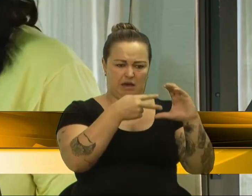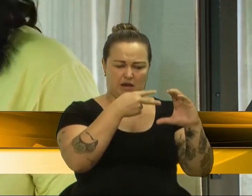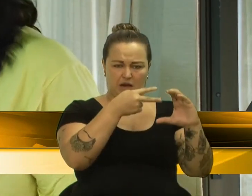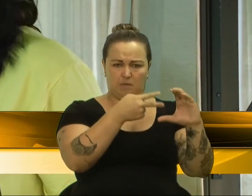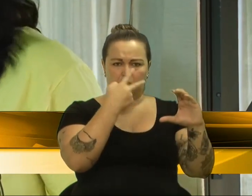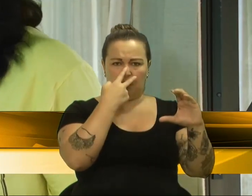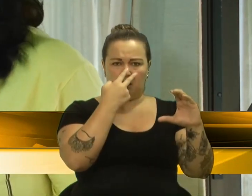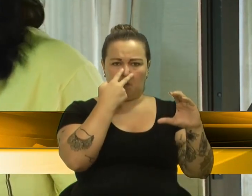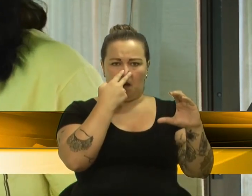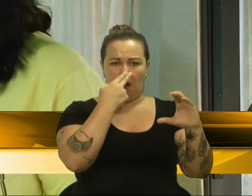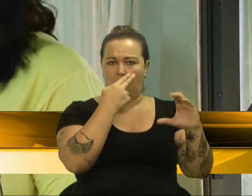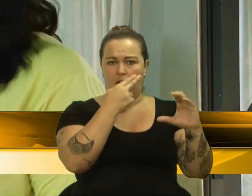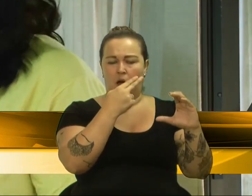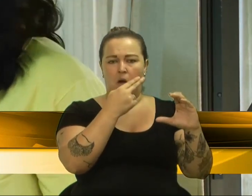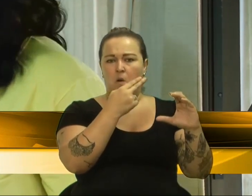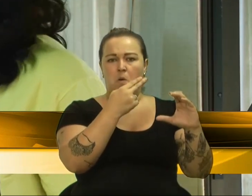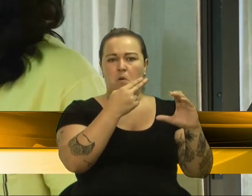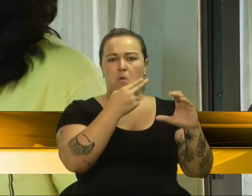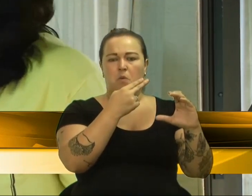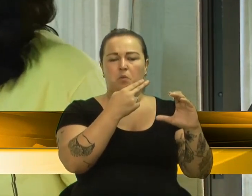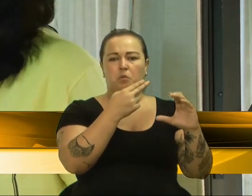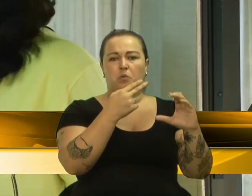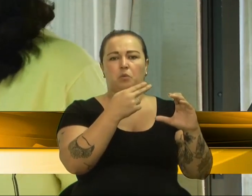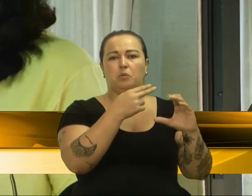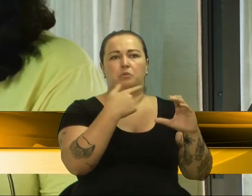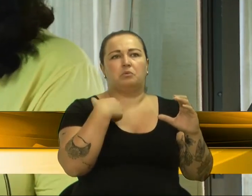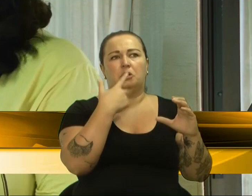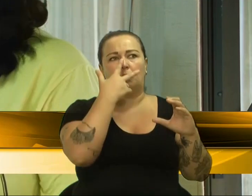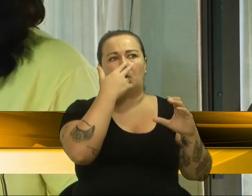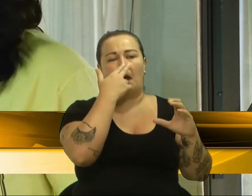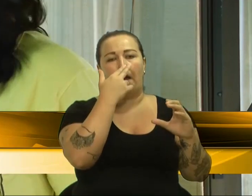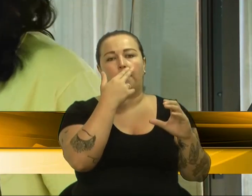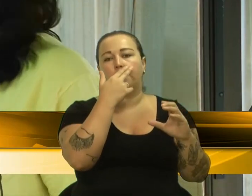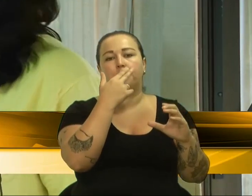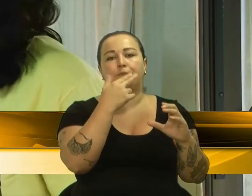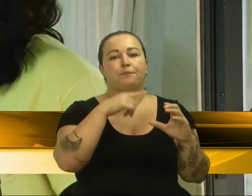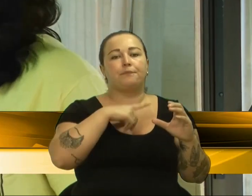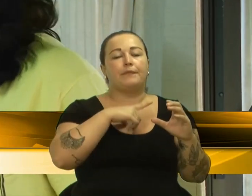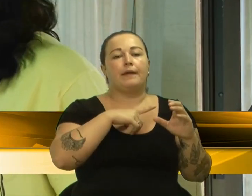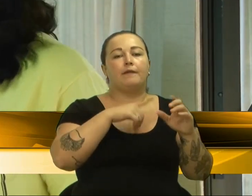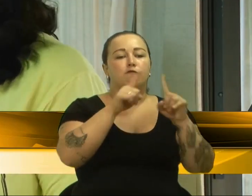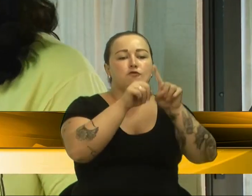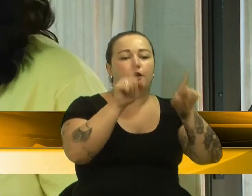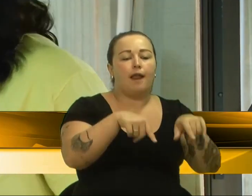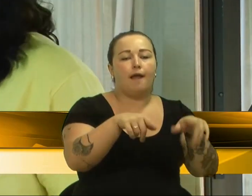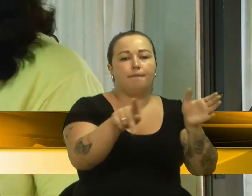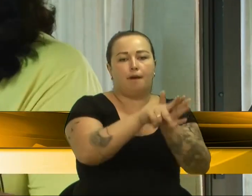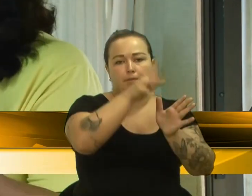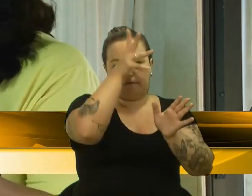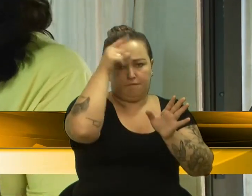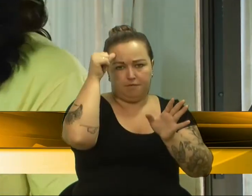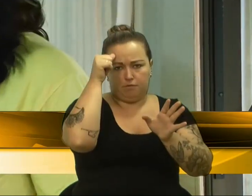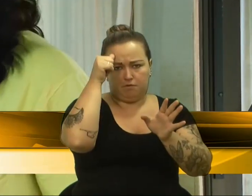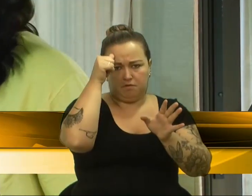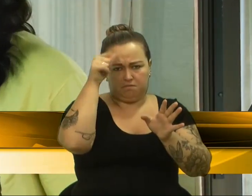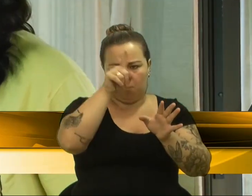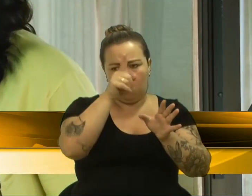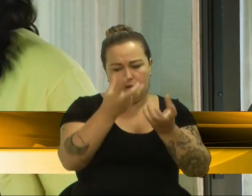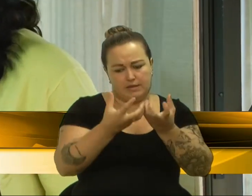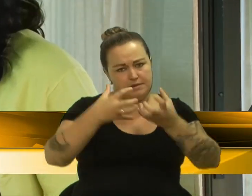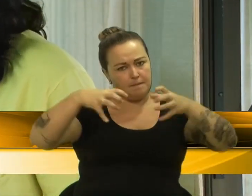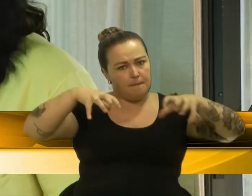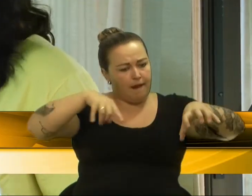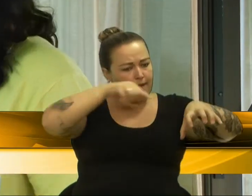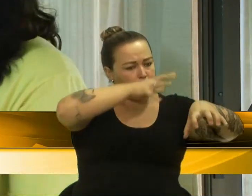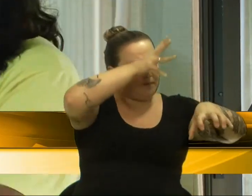é empregado da prefeitura, existe independência dos poderes. A gente precisa respeitar esse legislativo. E eu, como vereadora, me senti desrespeitada,